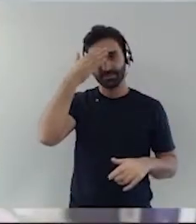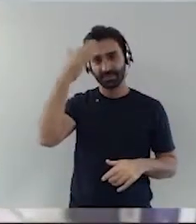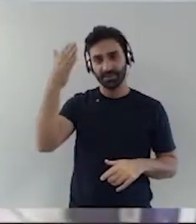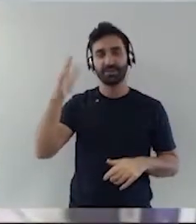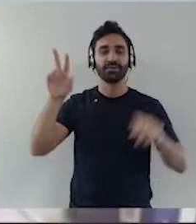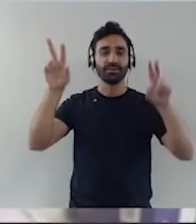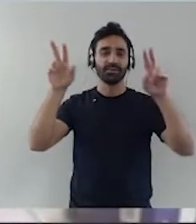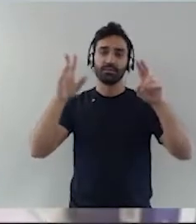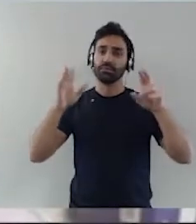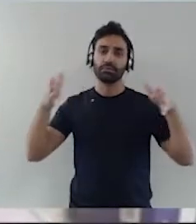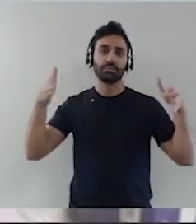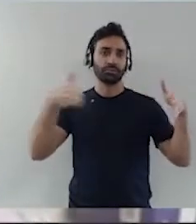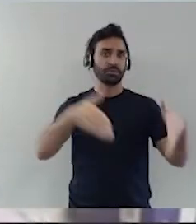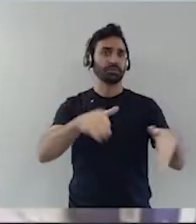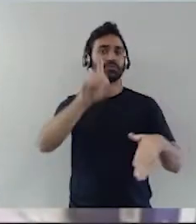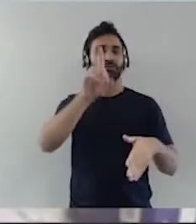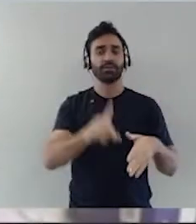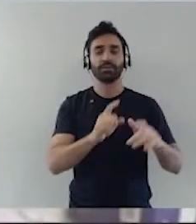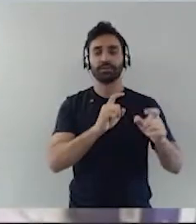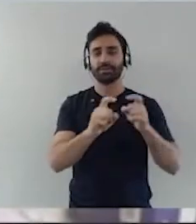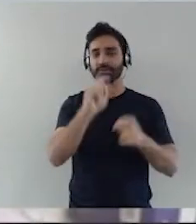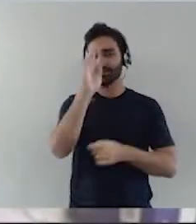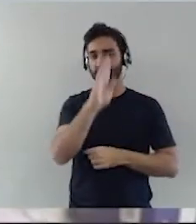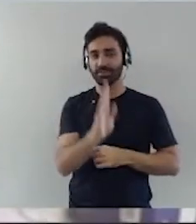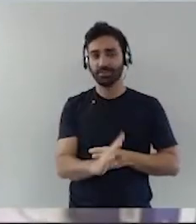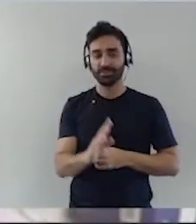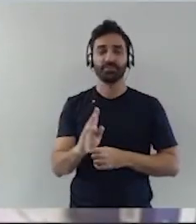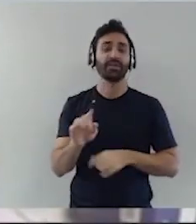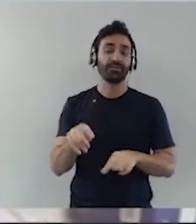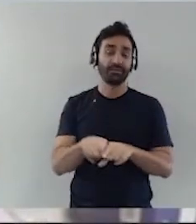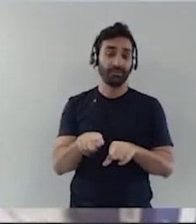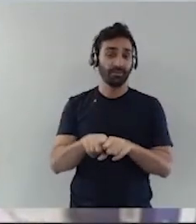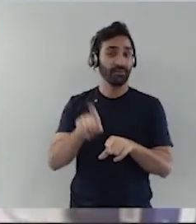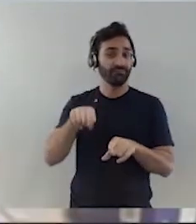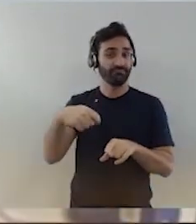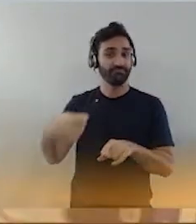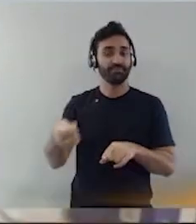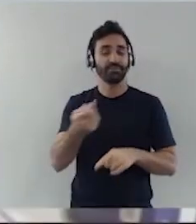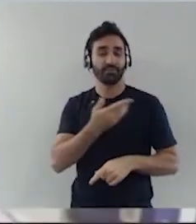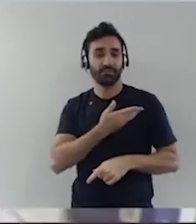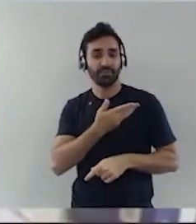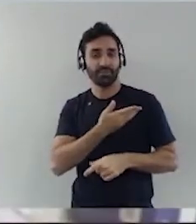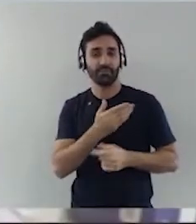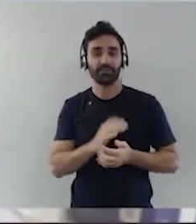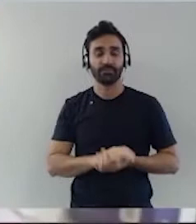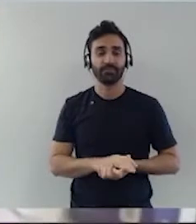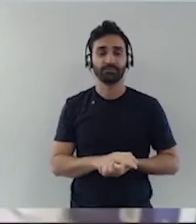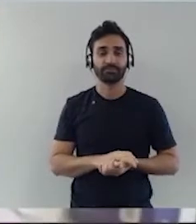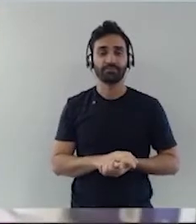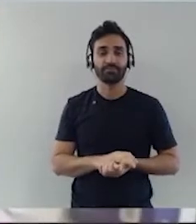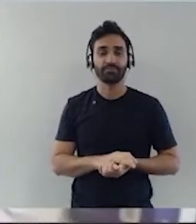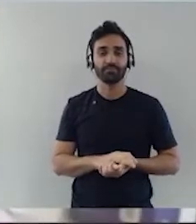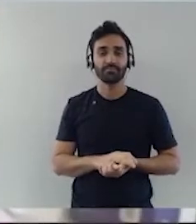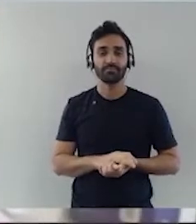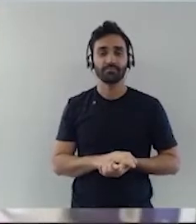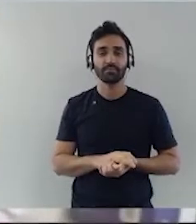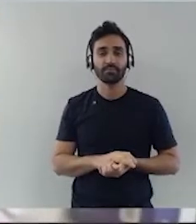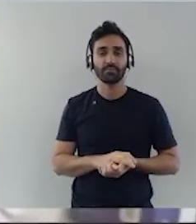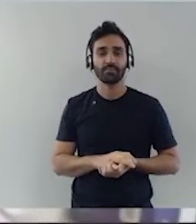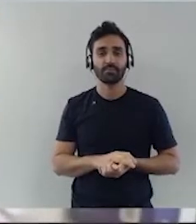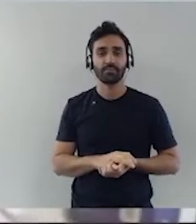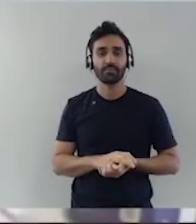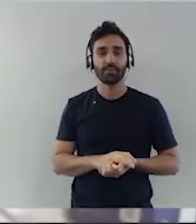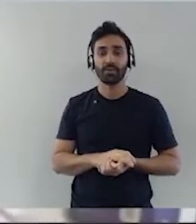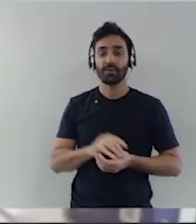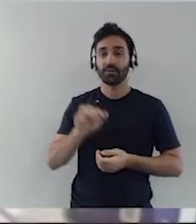administrativo brasileiro, além de amigos, doutores Fabrício Mota e Marcos Nóbrega. Quero agradecer nas pessoas do doutor